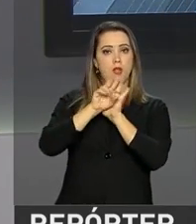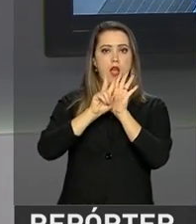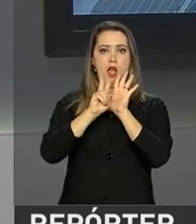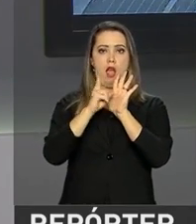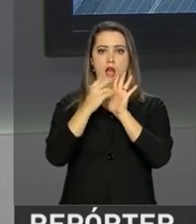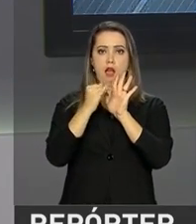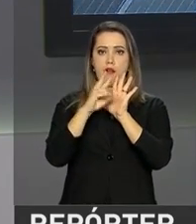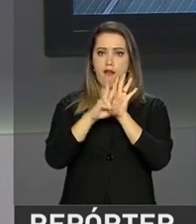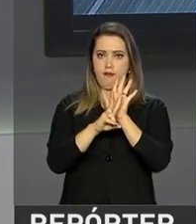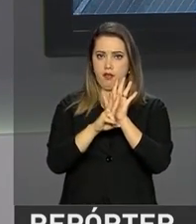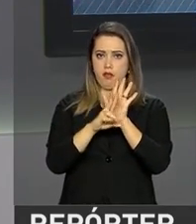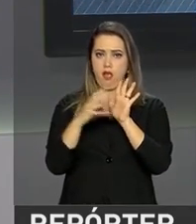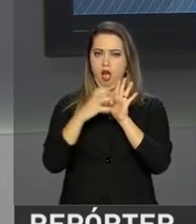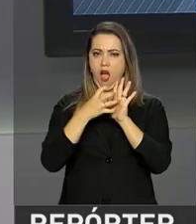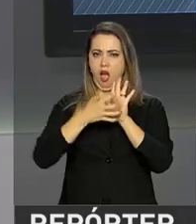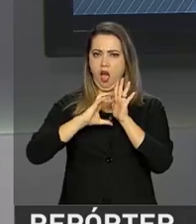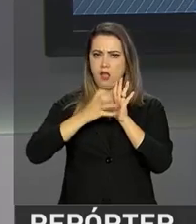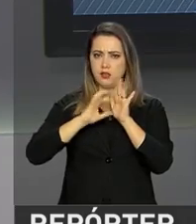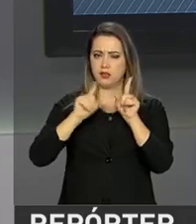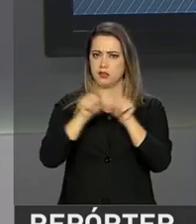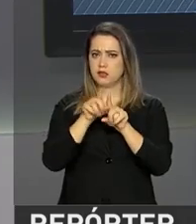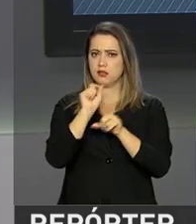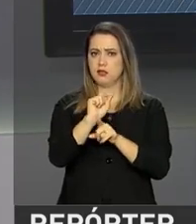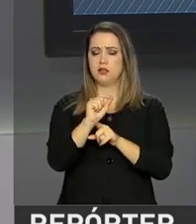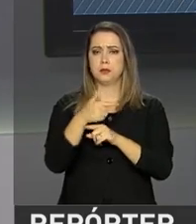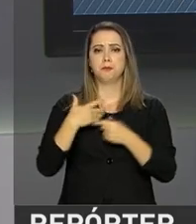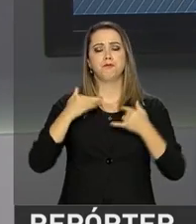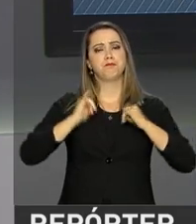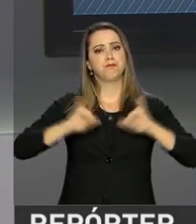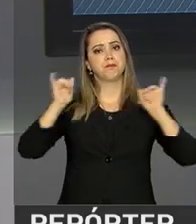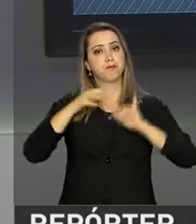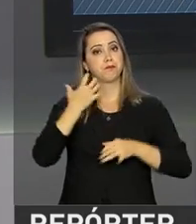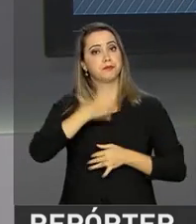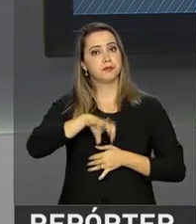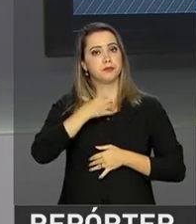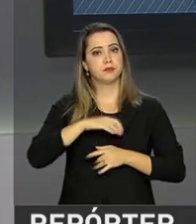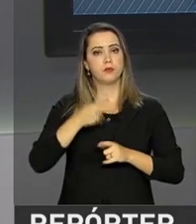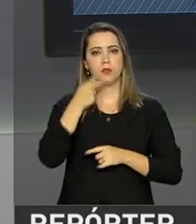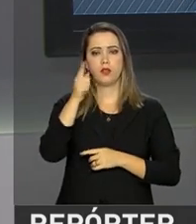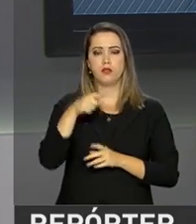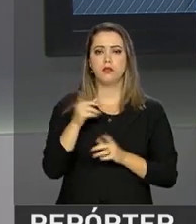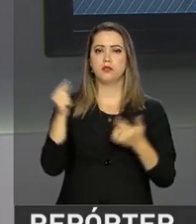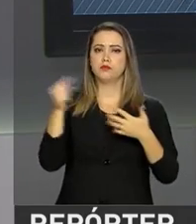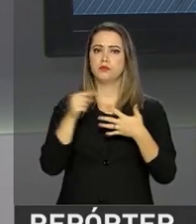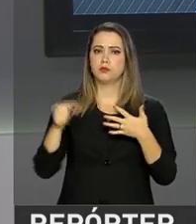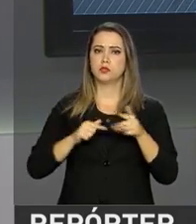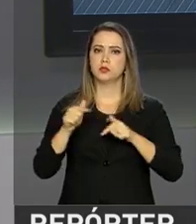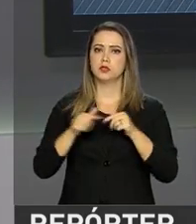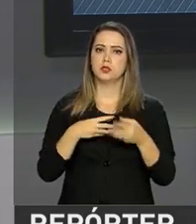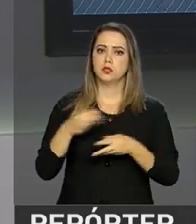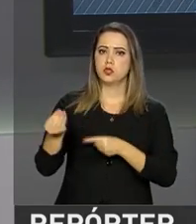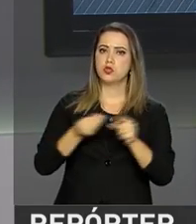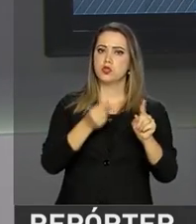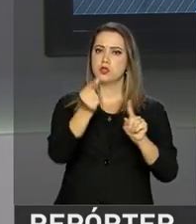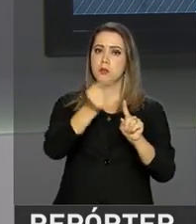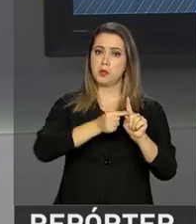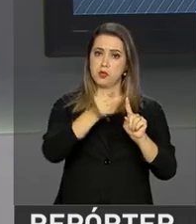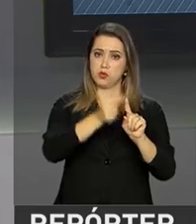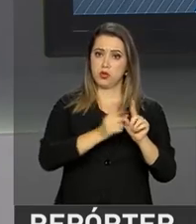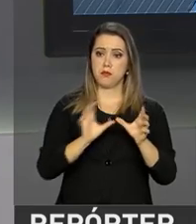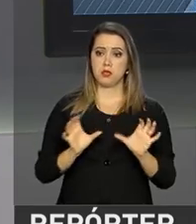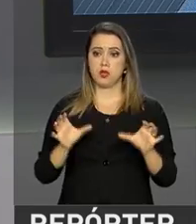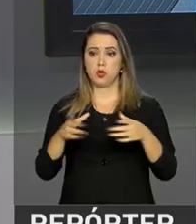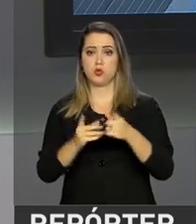carnaval. O ministro Ricardo Barros esteve em Salvador para o lançamento da campanha e falou sobre as ações como distribuição de camisinha nos